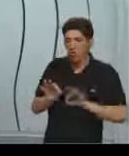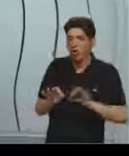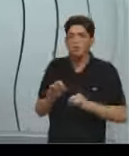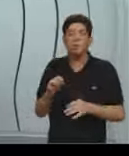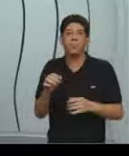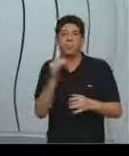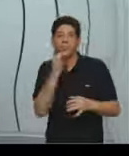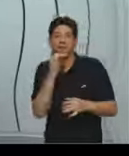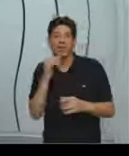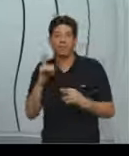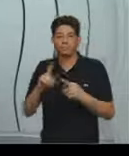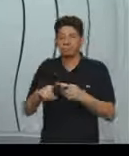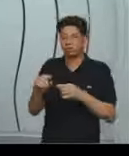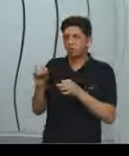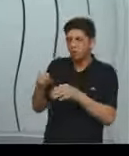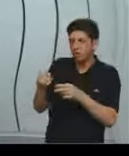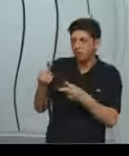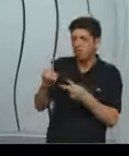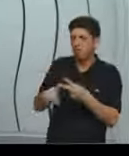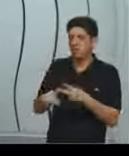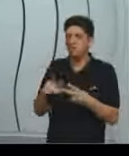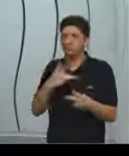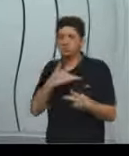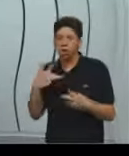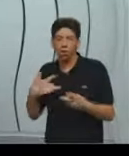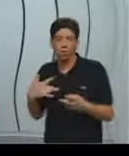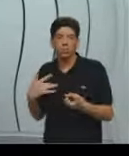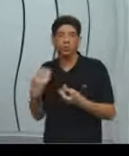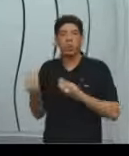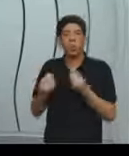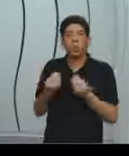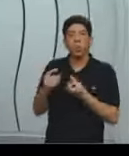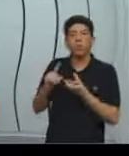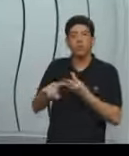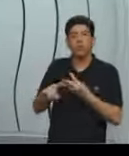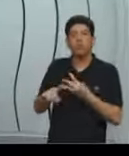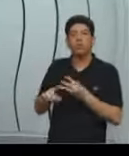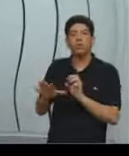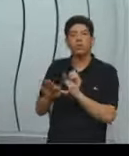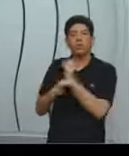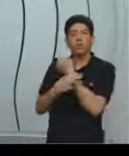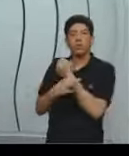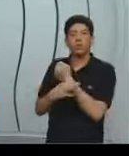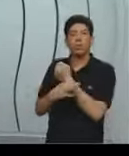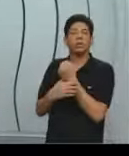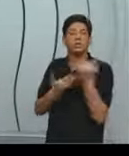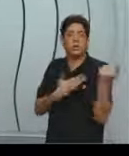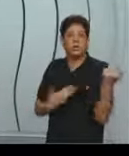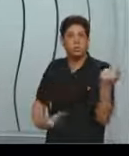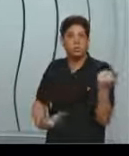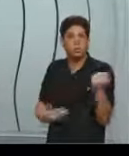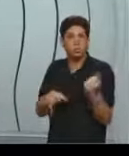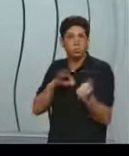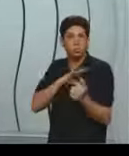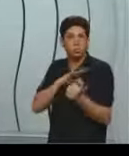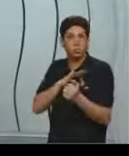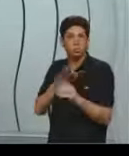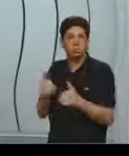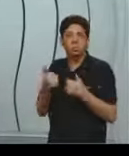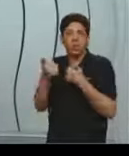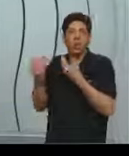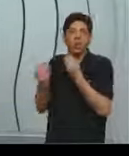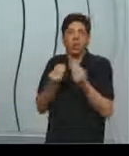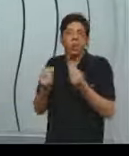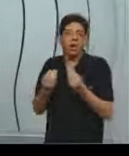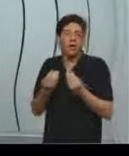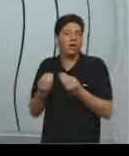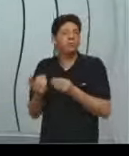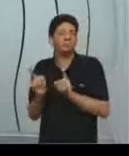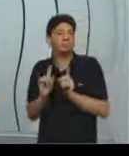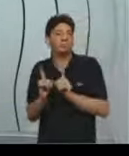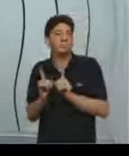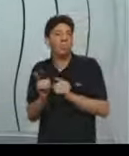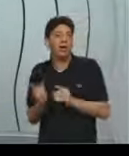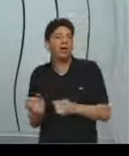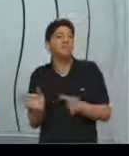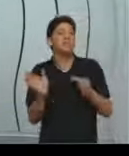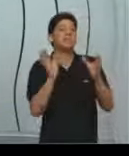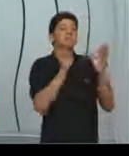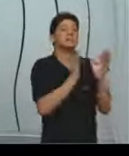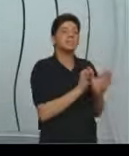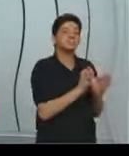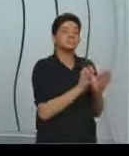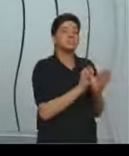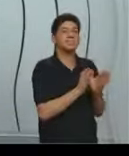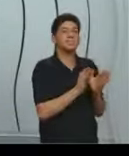fazer na área de educação o que é que eu vou fazer na área de saúde como eu melhorasse com segurança pública a pessoa acaba fazendo o que a pessoa acaba